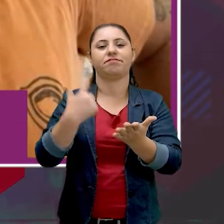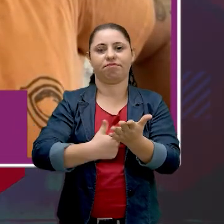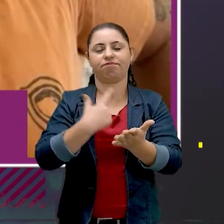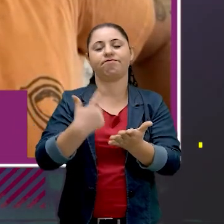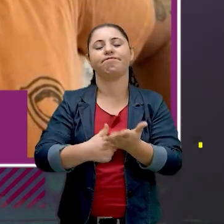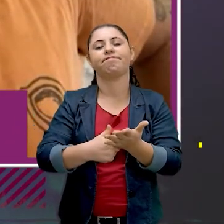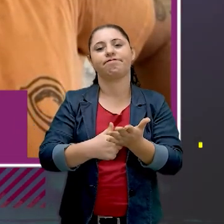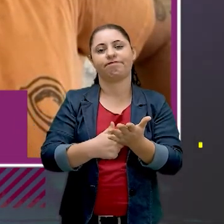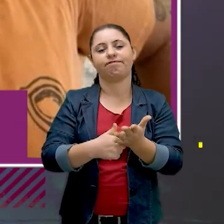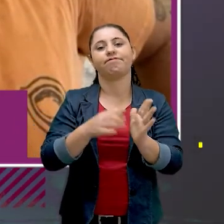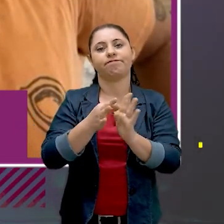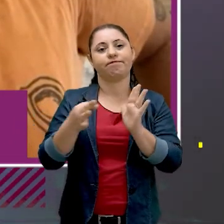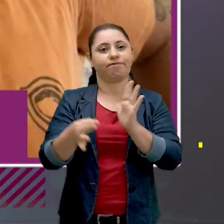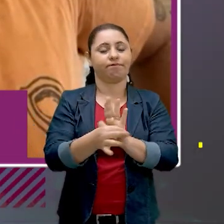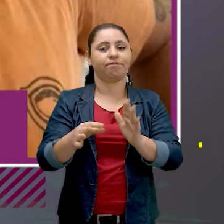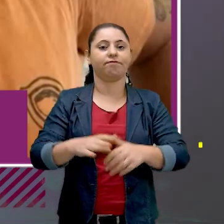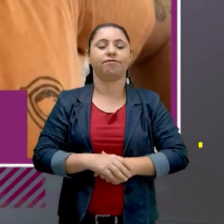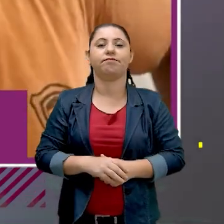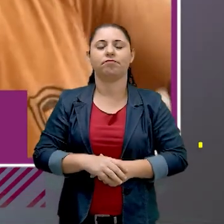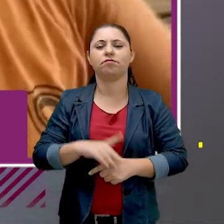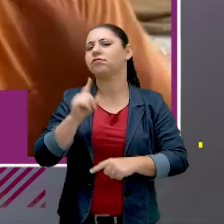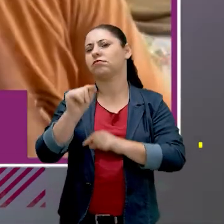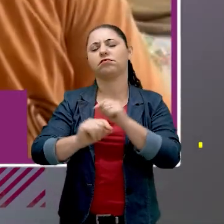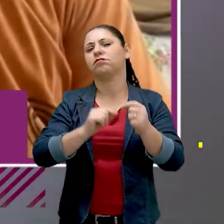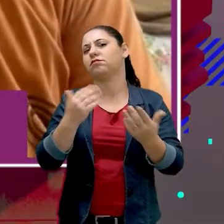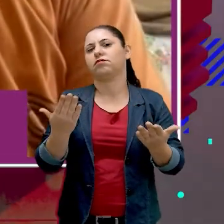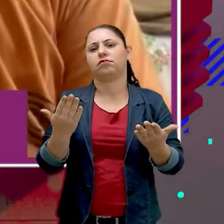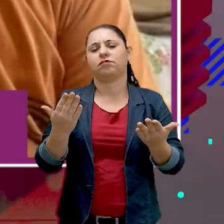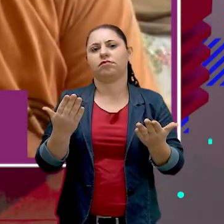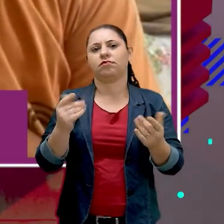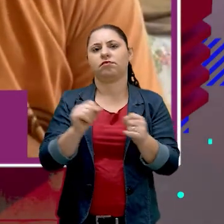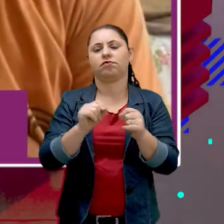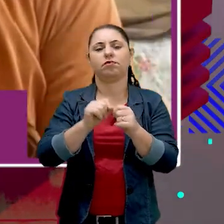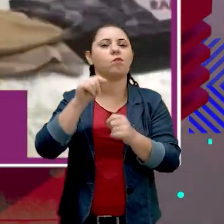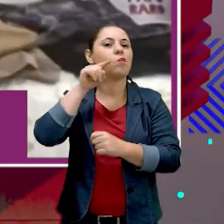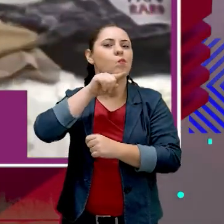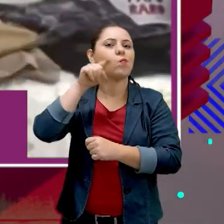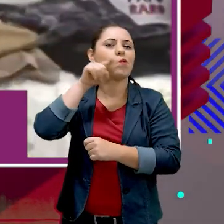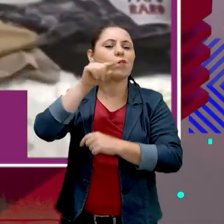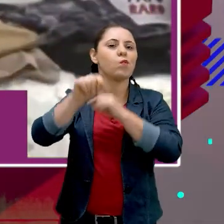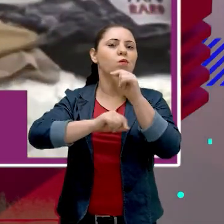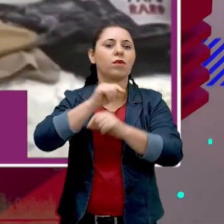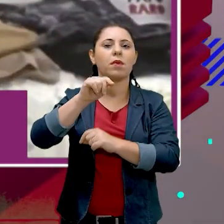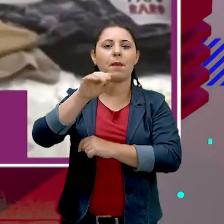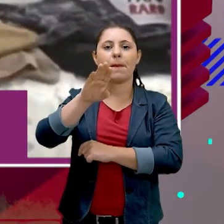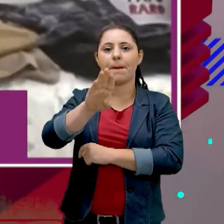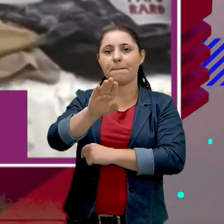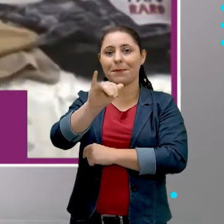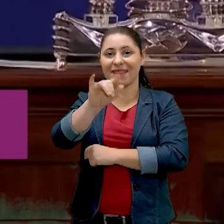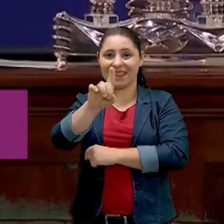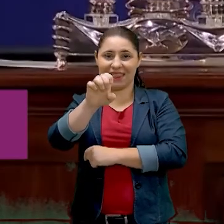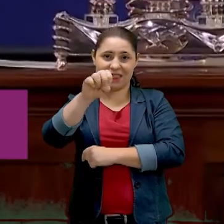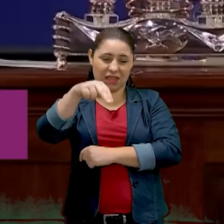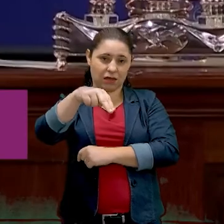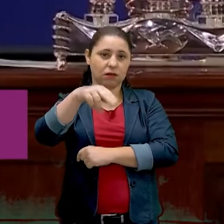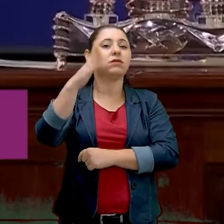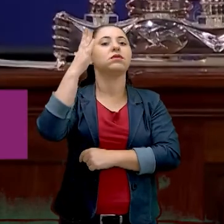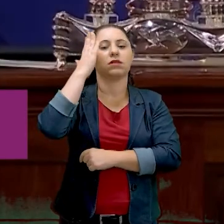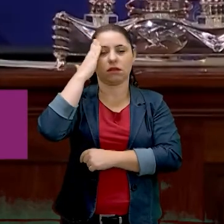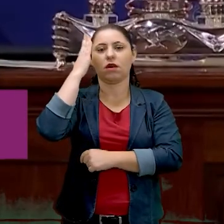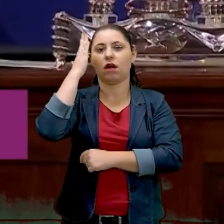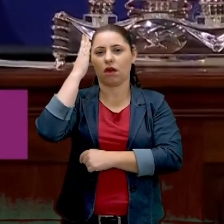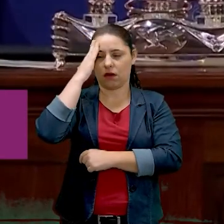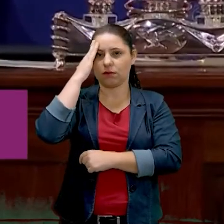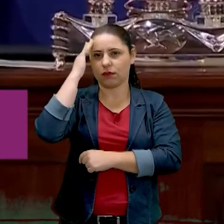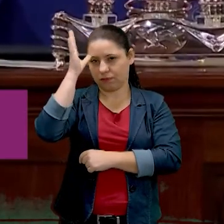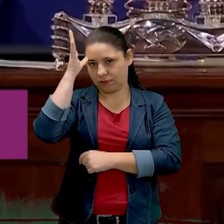Arte da guerra. Muito bom. Você leu esse livro e fala Recomendo. isso. Então, o que fizeram os Estados Unidos? O que fez o